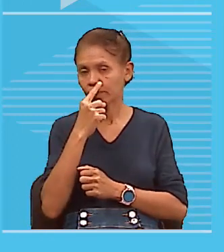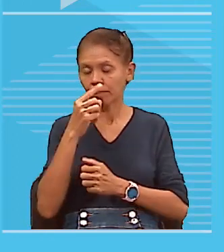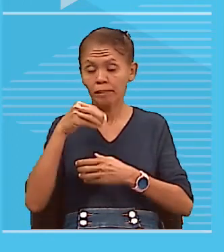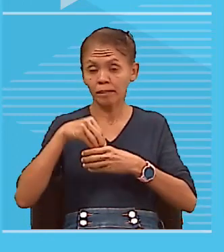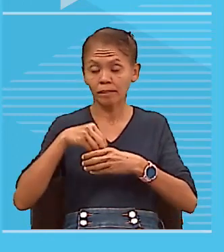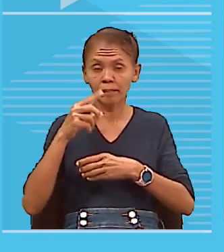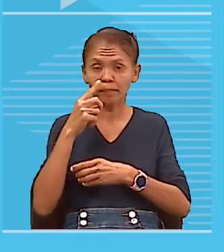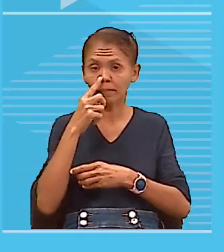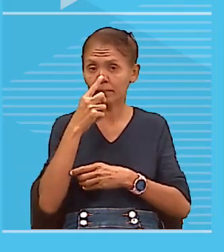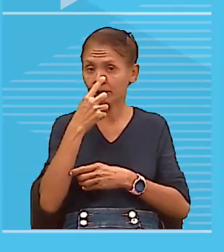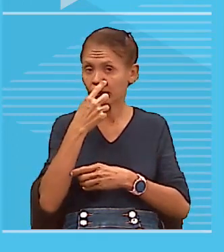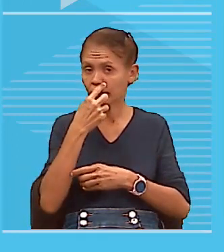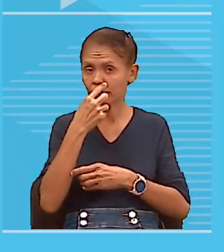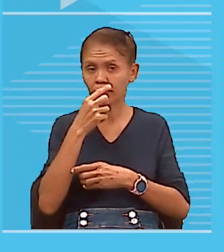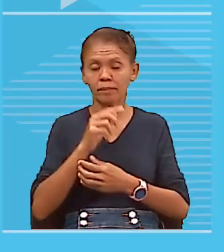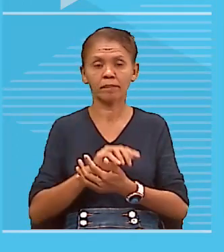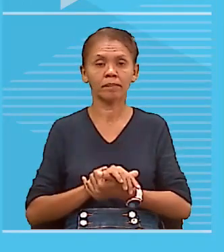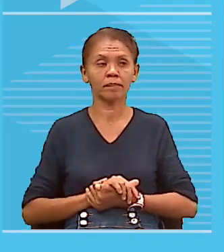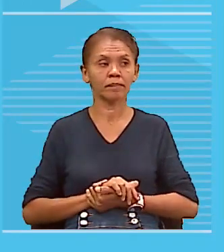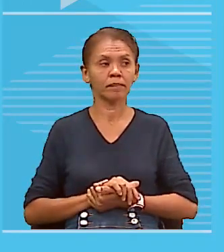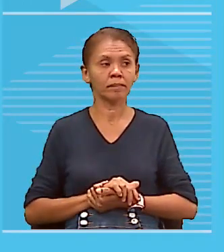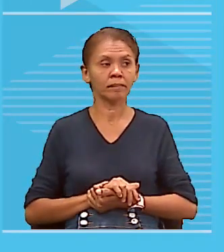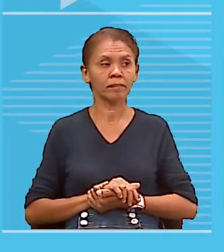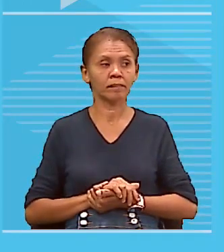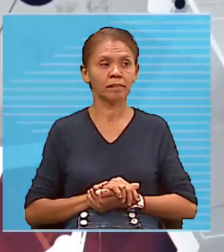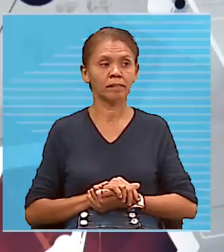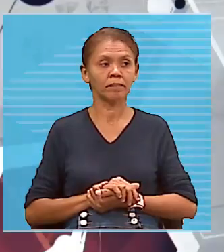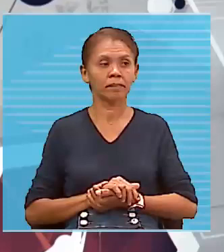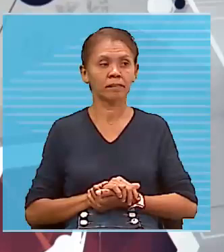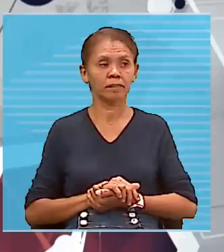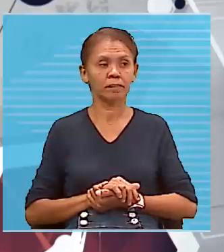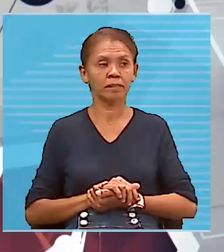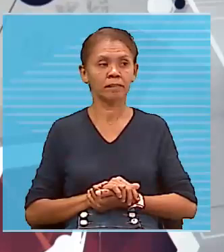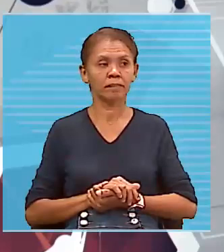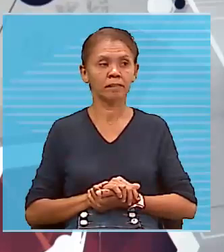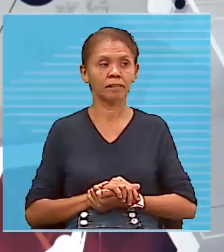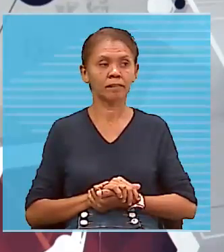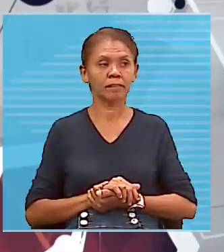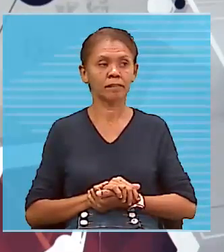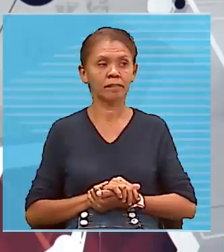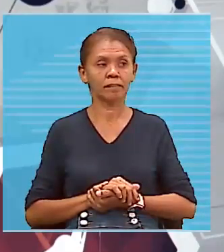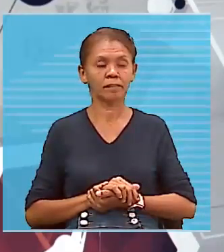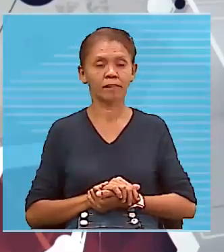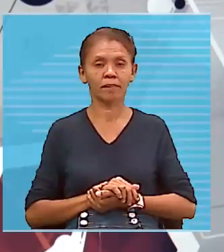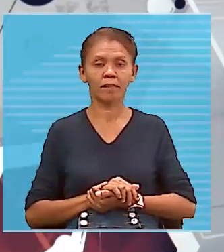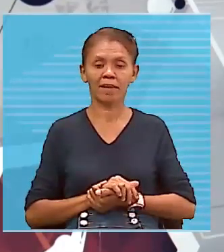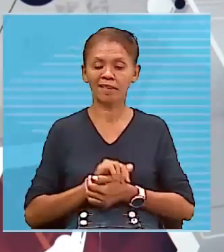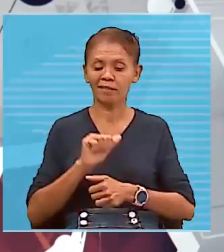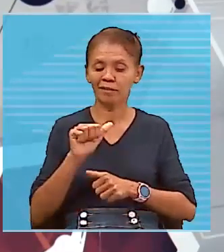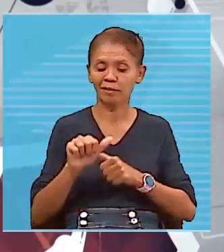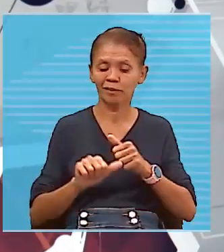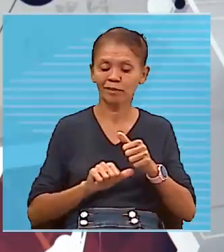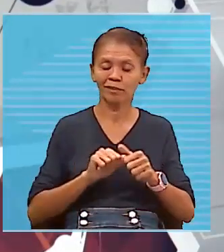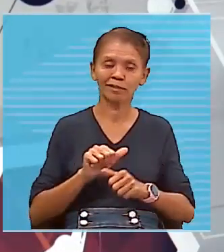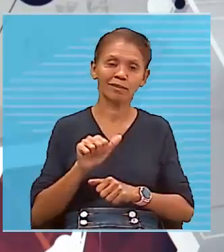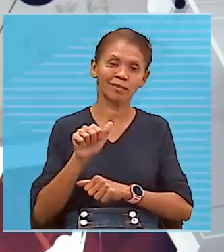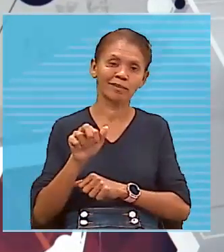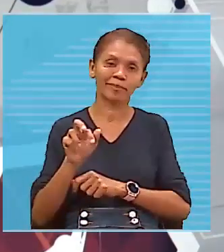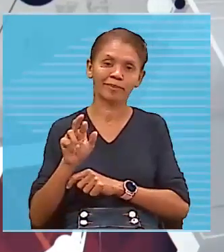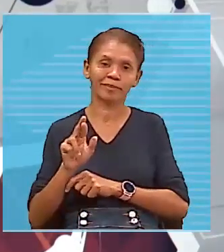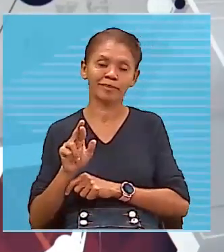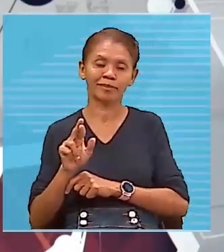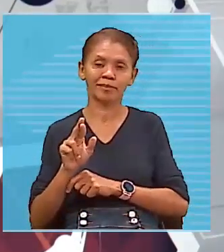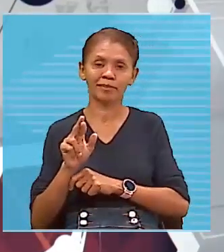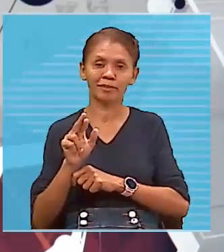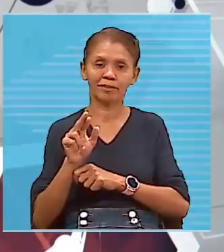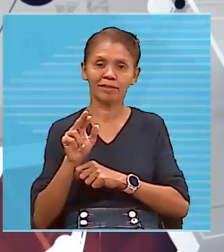nariz, ele serve justamente para conseguir, além de deixar a nossa troca gasosa mais suave, ele